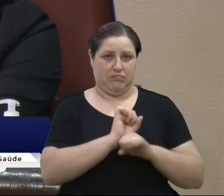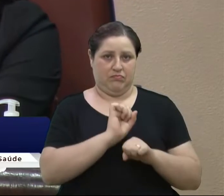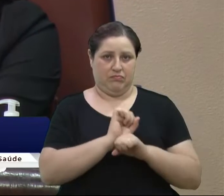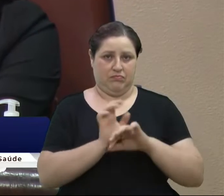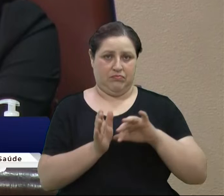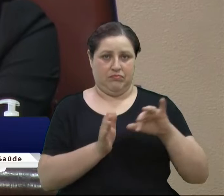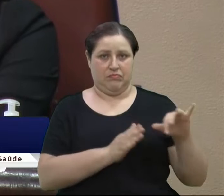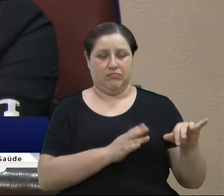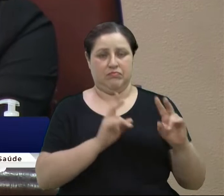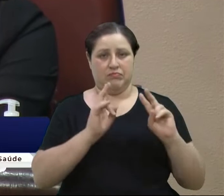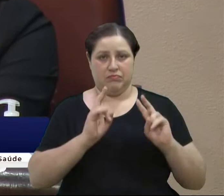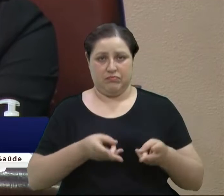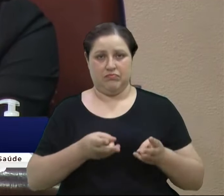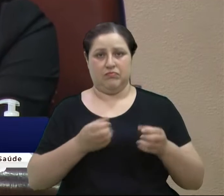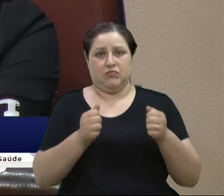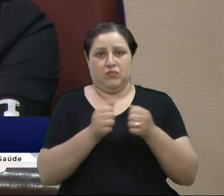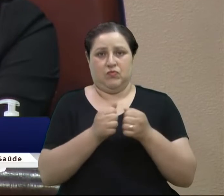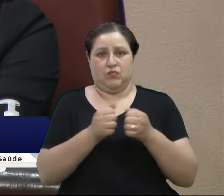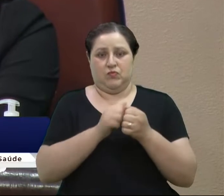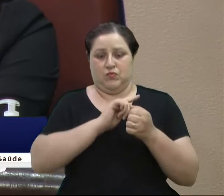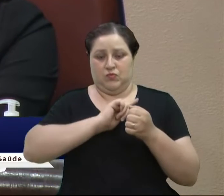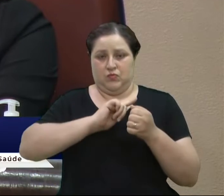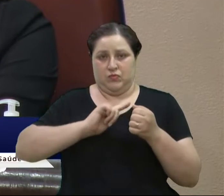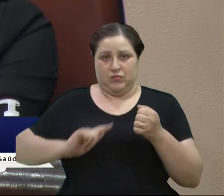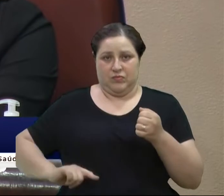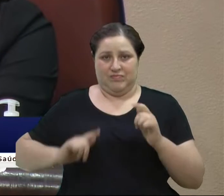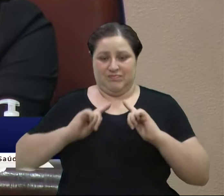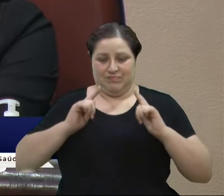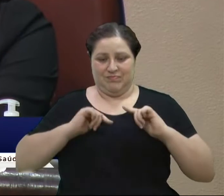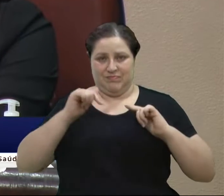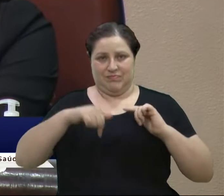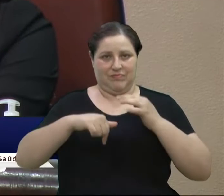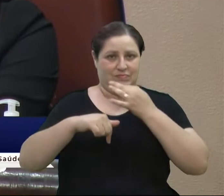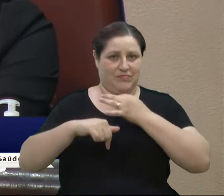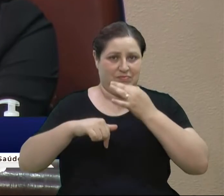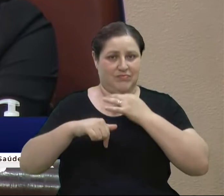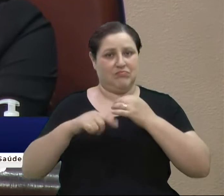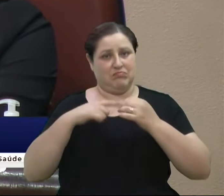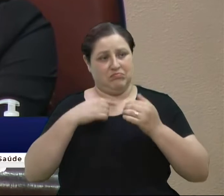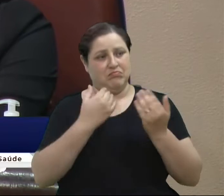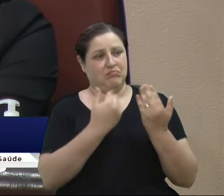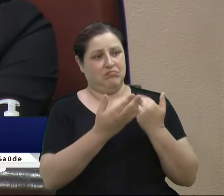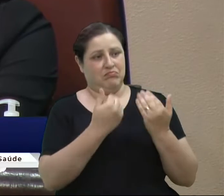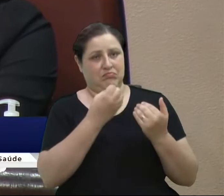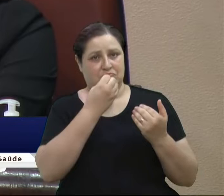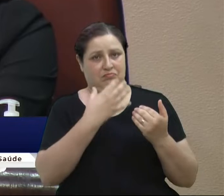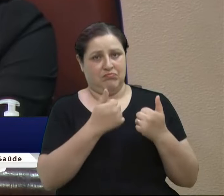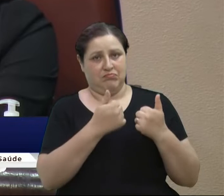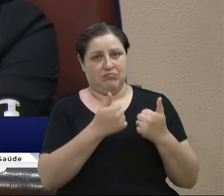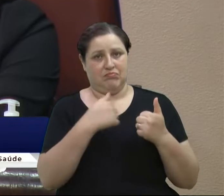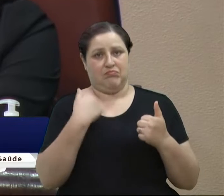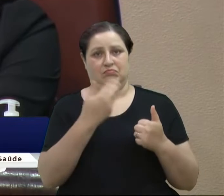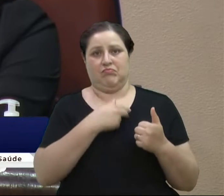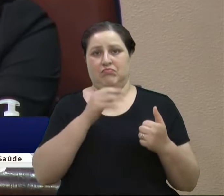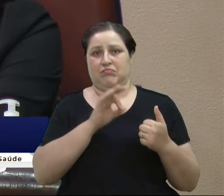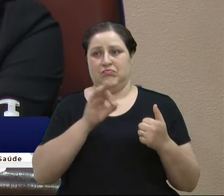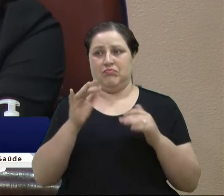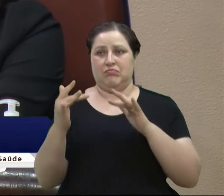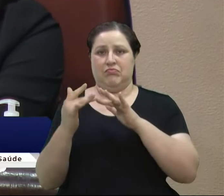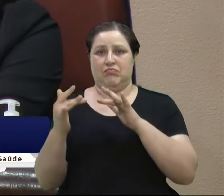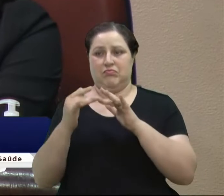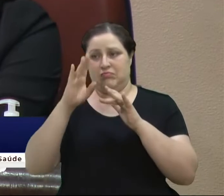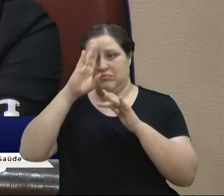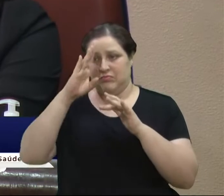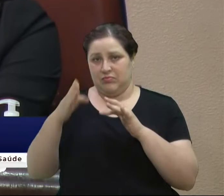de Caxias. A gente não faz nenhuma interferência direta junto aos prestadores. Isso a gente tem que deixar registrado